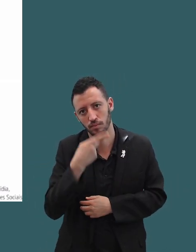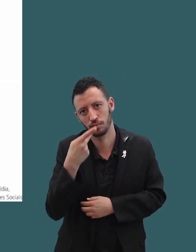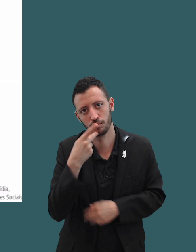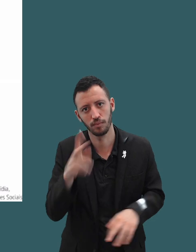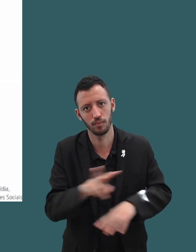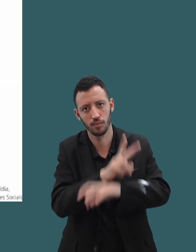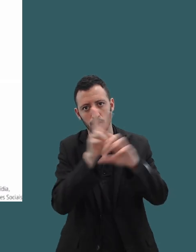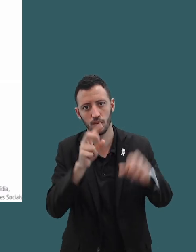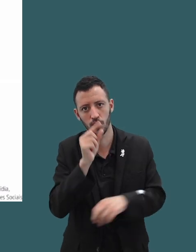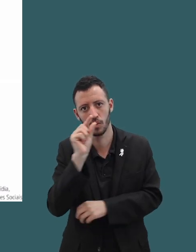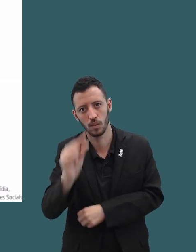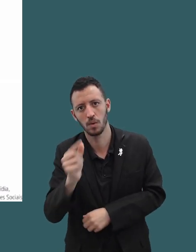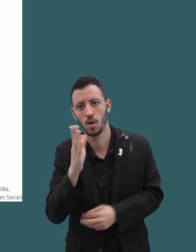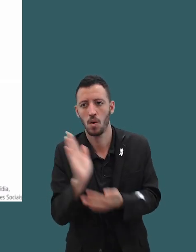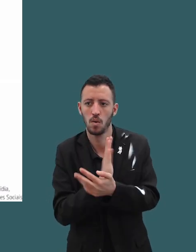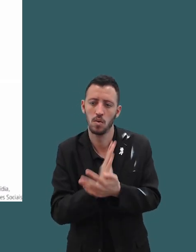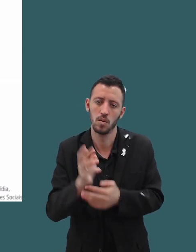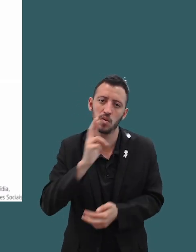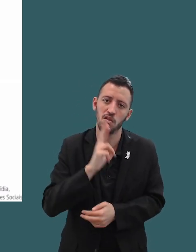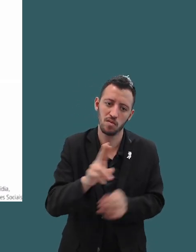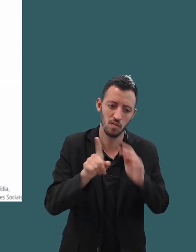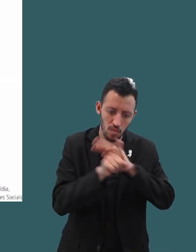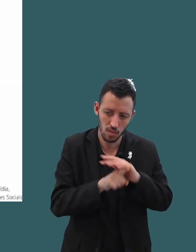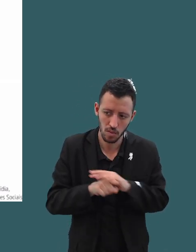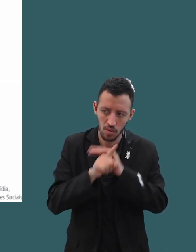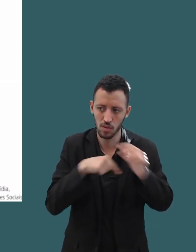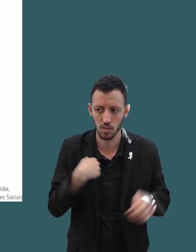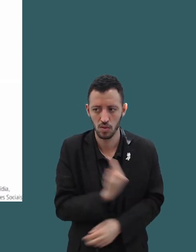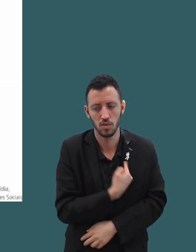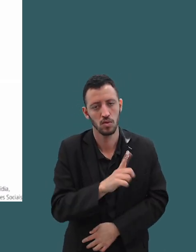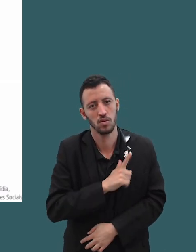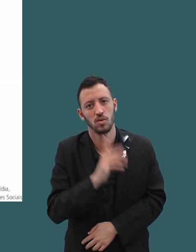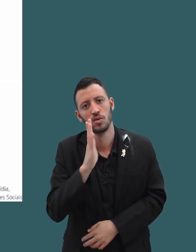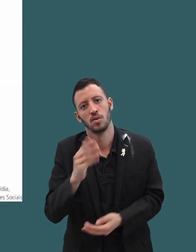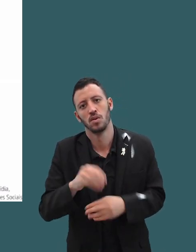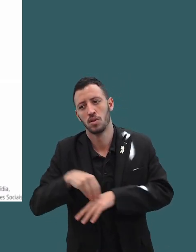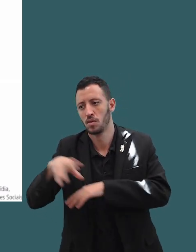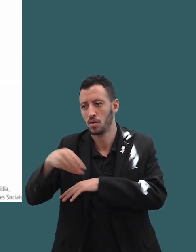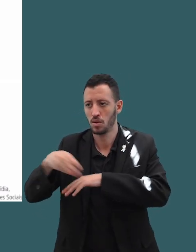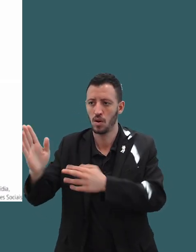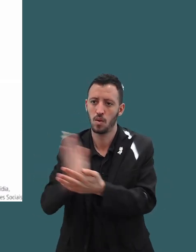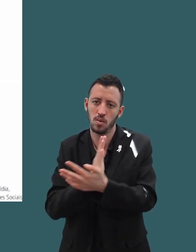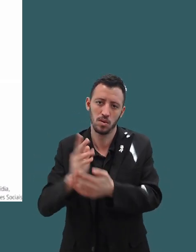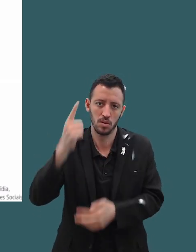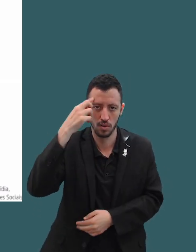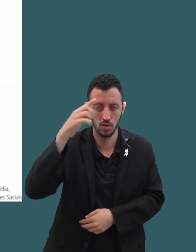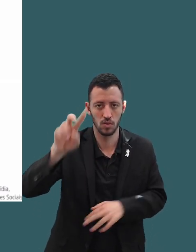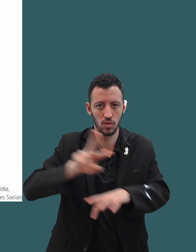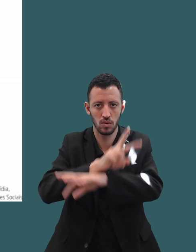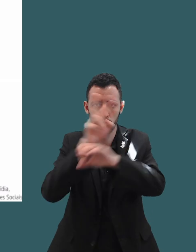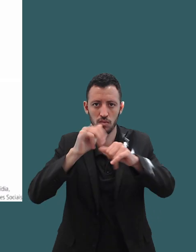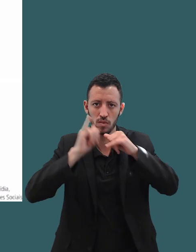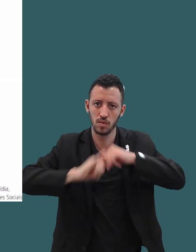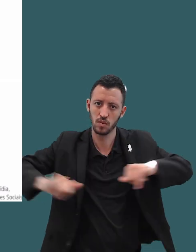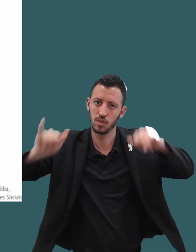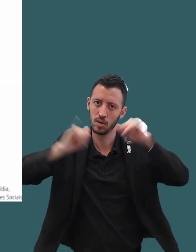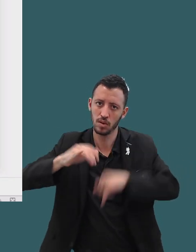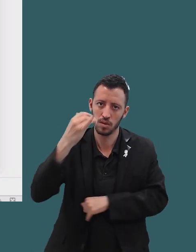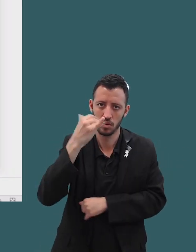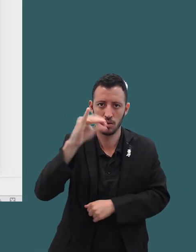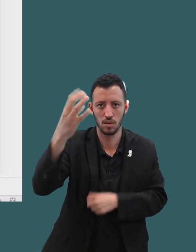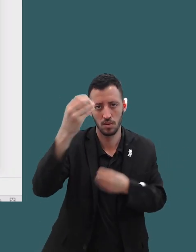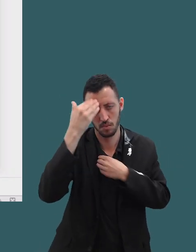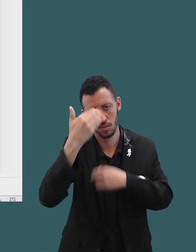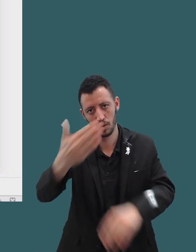falar um pouquinho para vocês de alguns resultados de pesquisa que a gente tem e traçar algumas ideias para a gente falar de divulgação científica. É isso, gente.